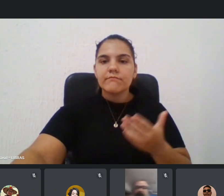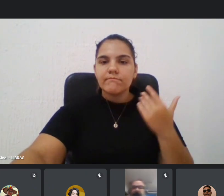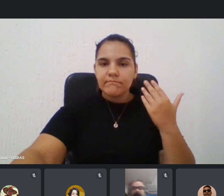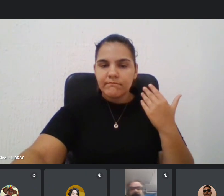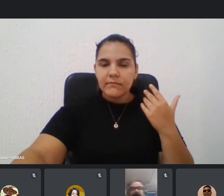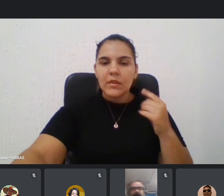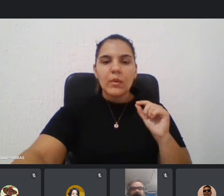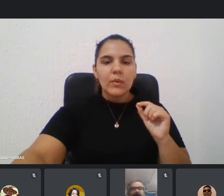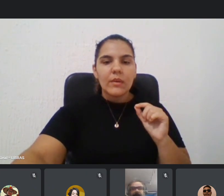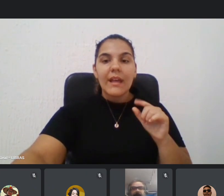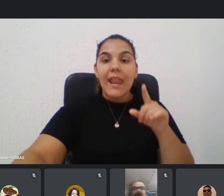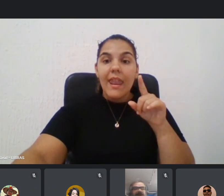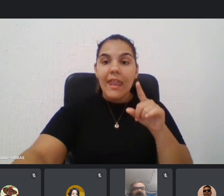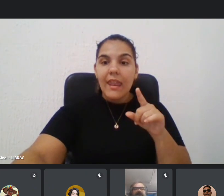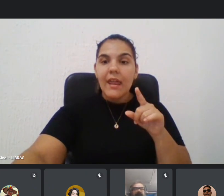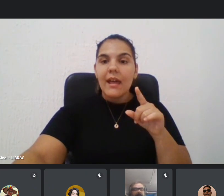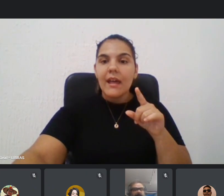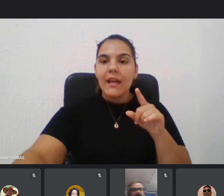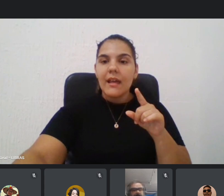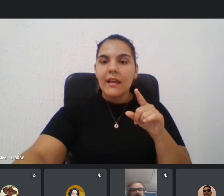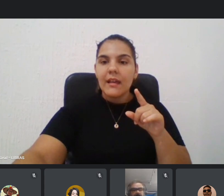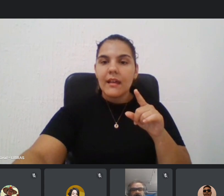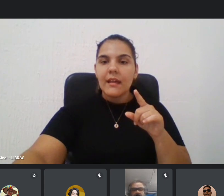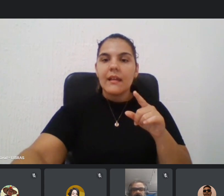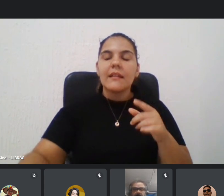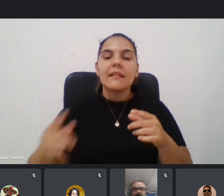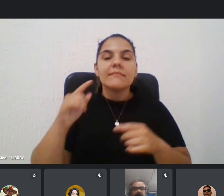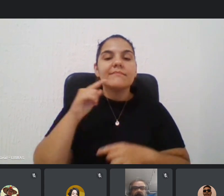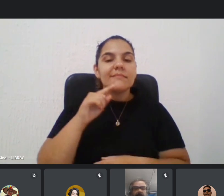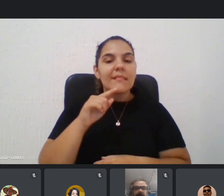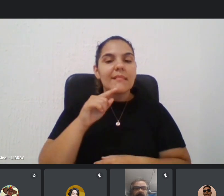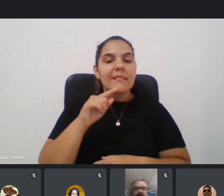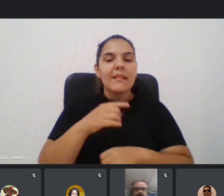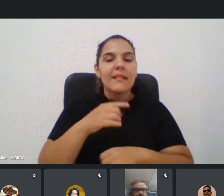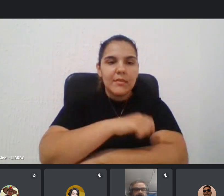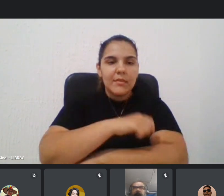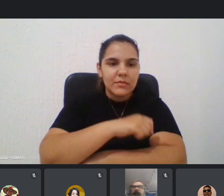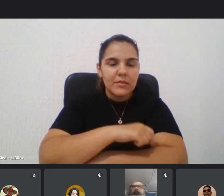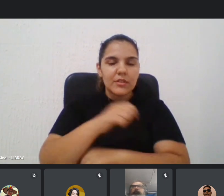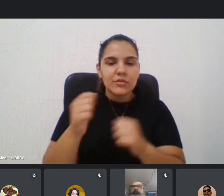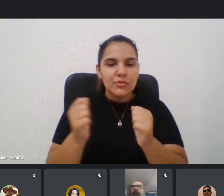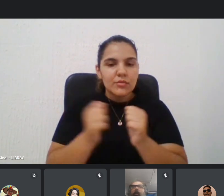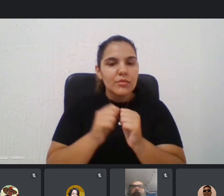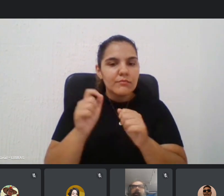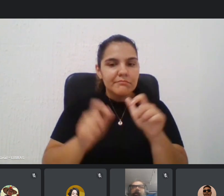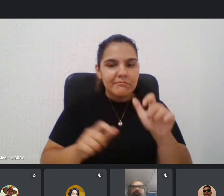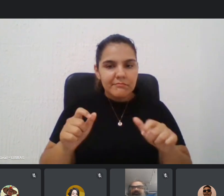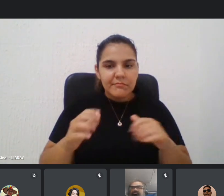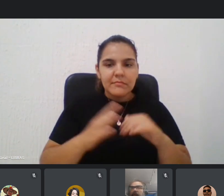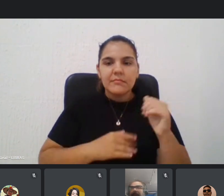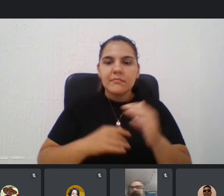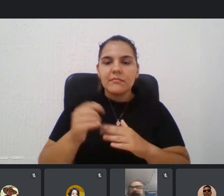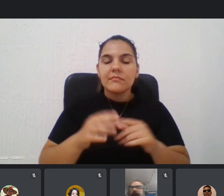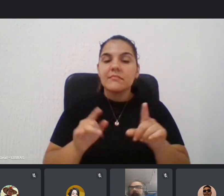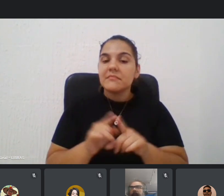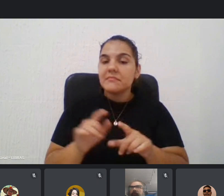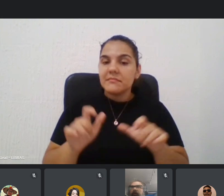Mossoró, onde juntou-se população e estação de rua, profissionais e formandos em medicina, né? que é